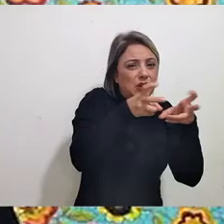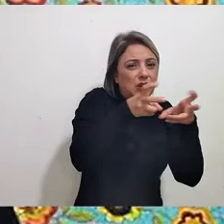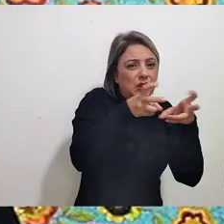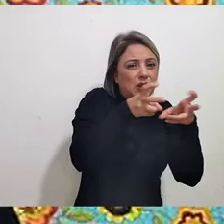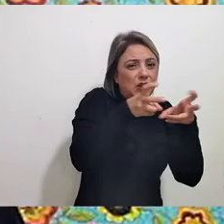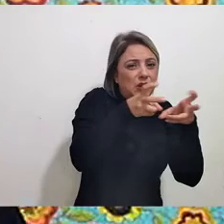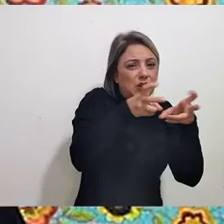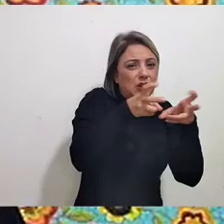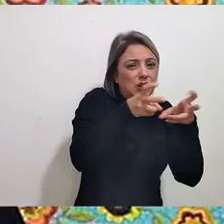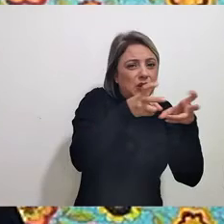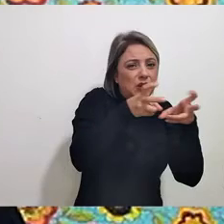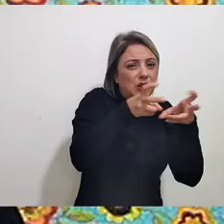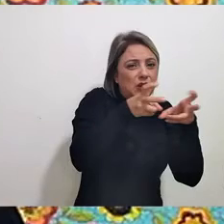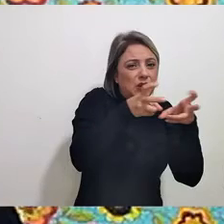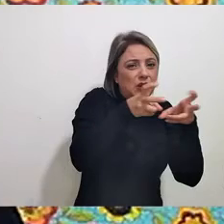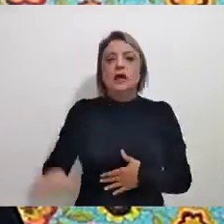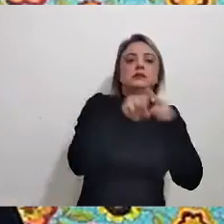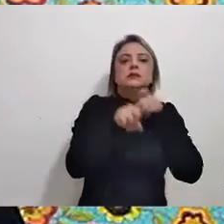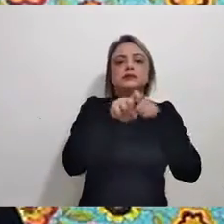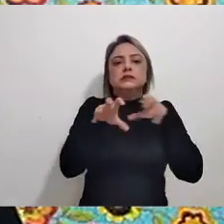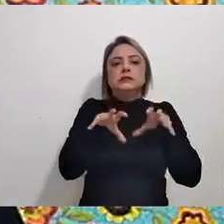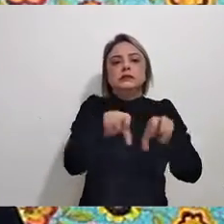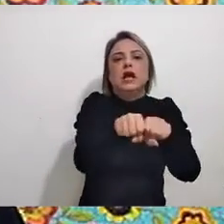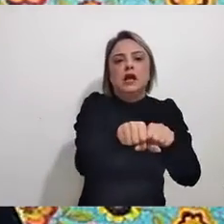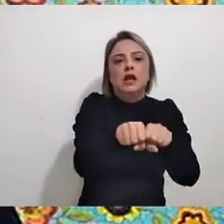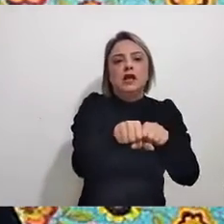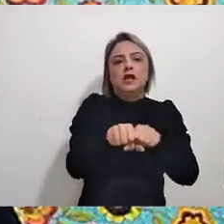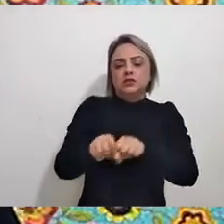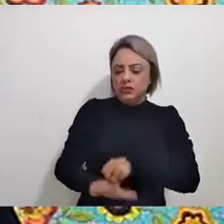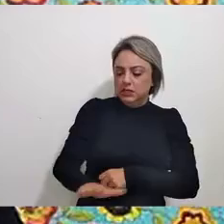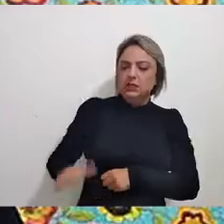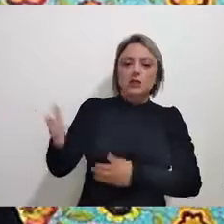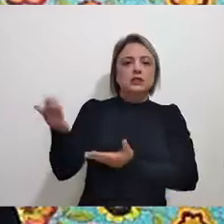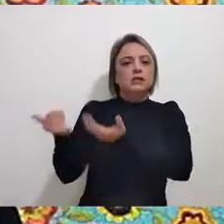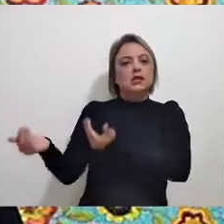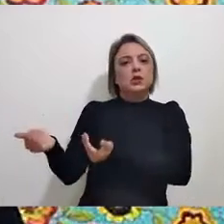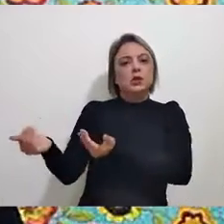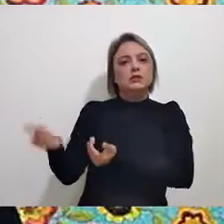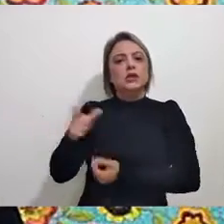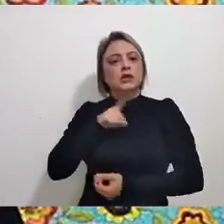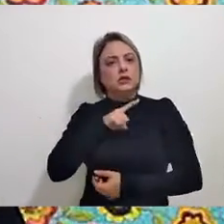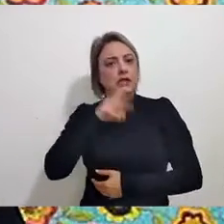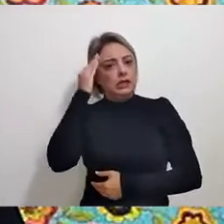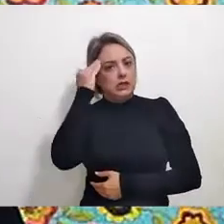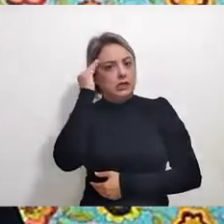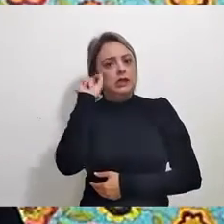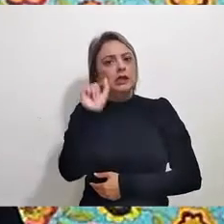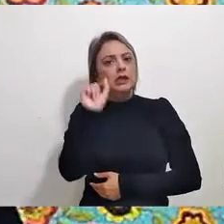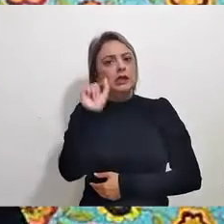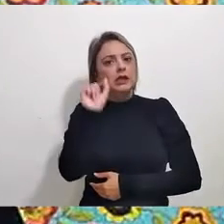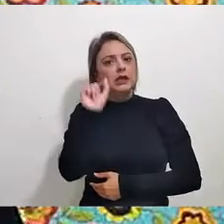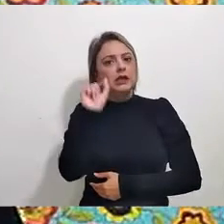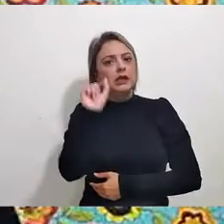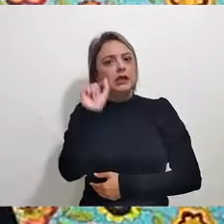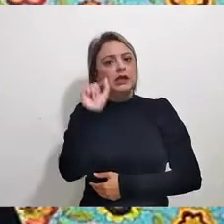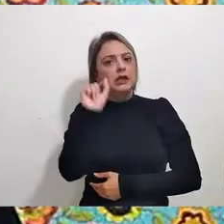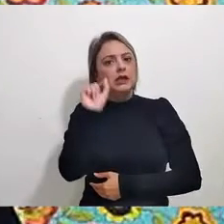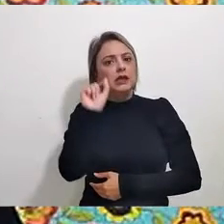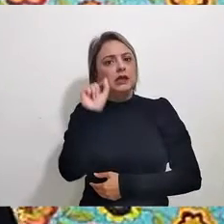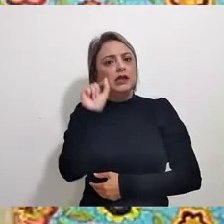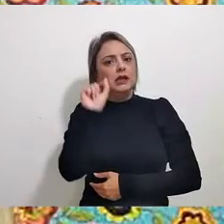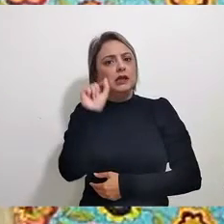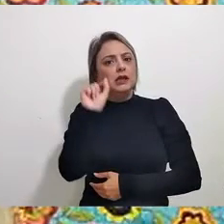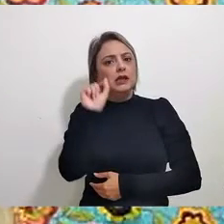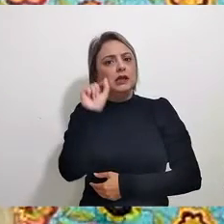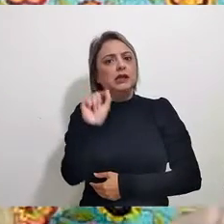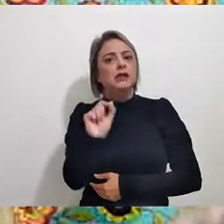e adolescentes, né? A gente tem que entender que a gente tem sim, que a gente tem que reconhecer que existe um trabalho